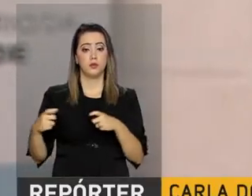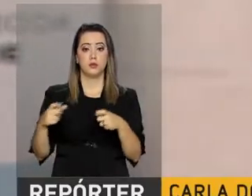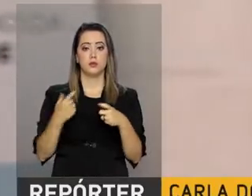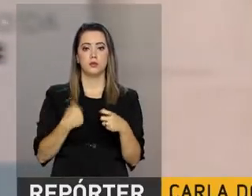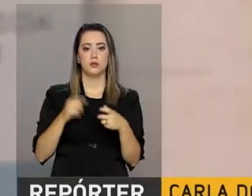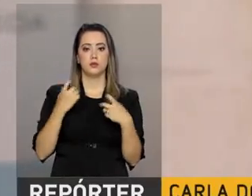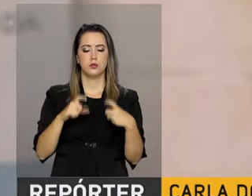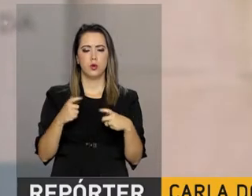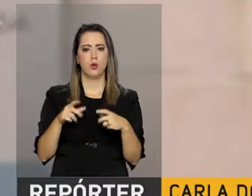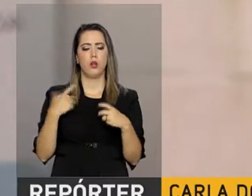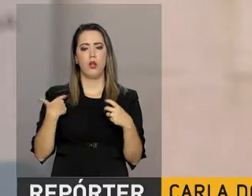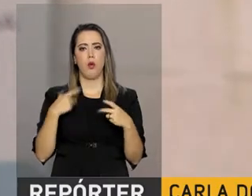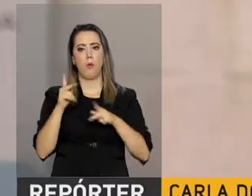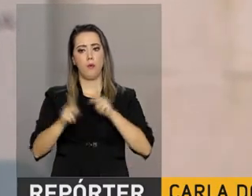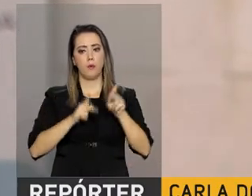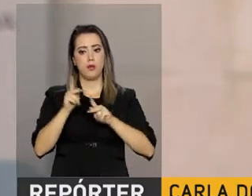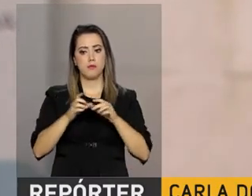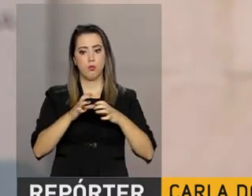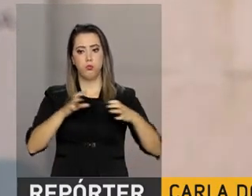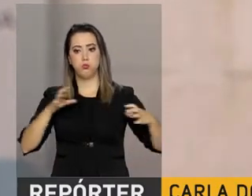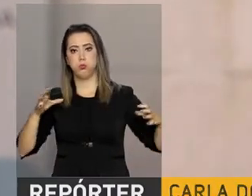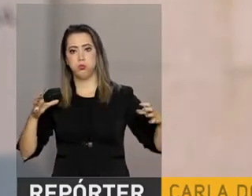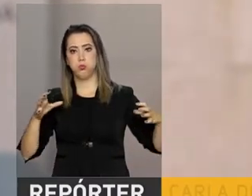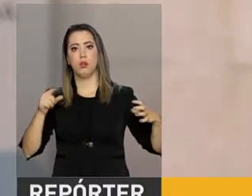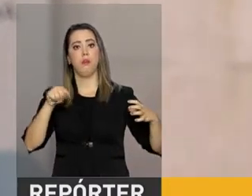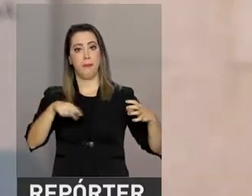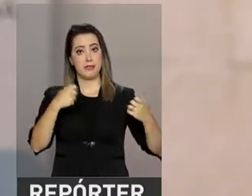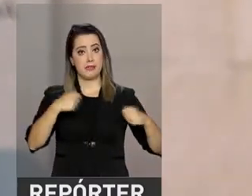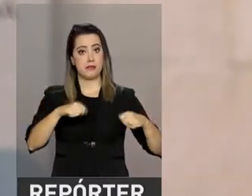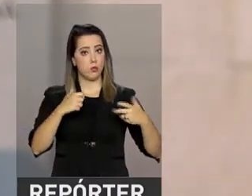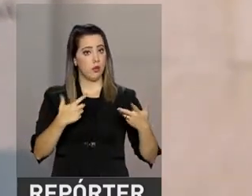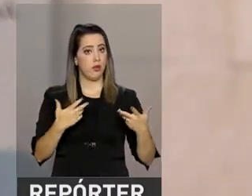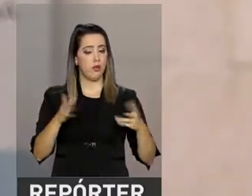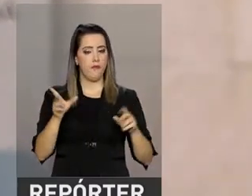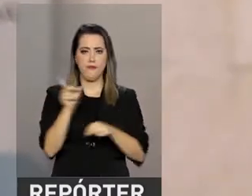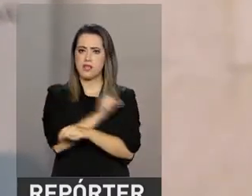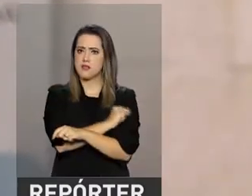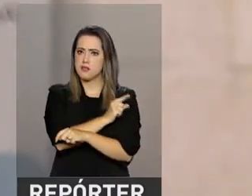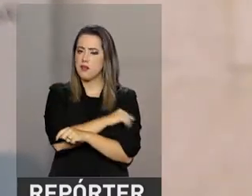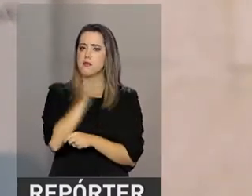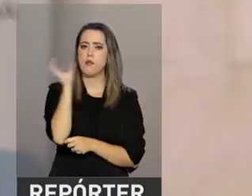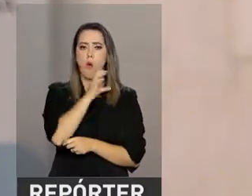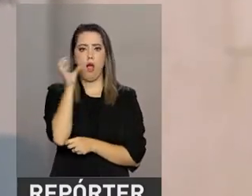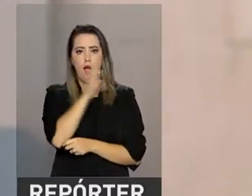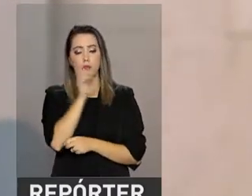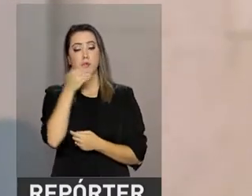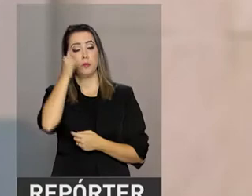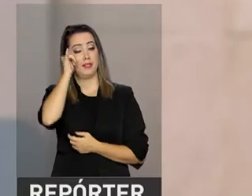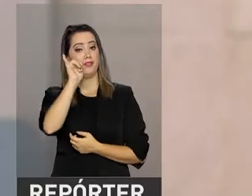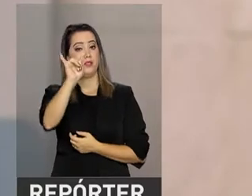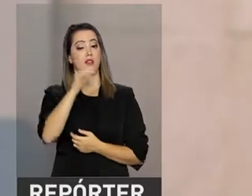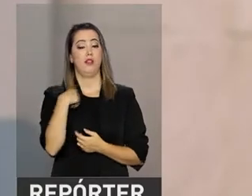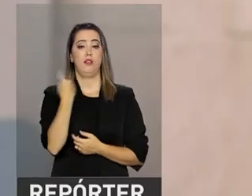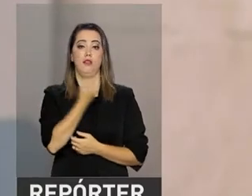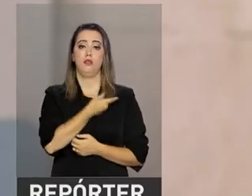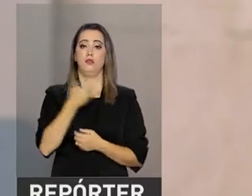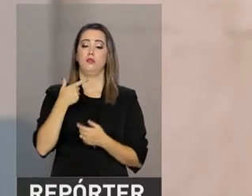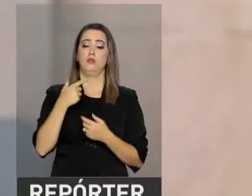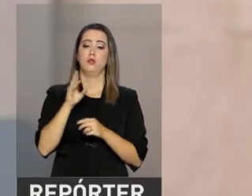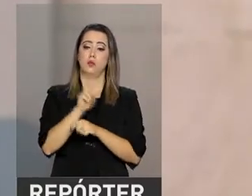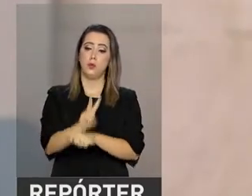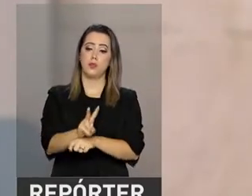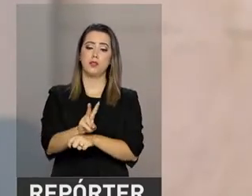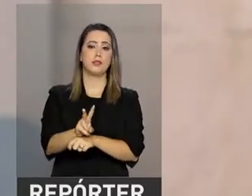elevada densidade populacional a necessidade de fazer essa vacinação em curto prazo de tempo para que nós tenhamos o maior número de pessoas